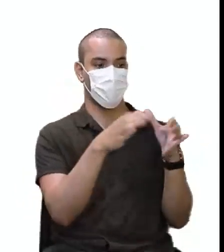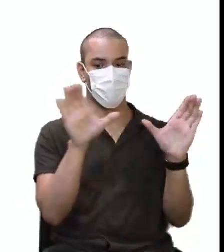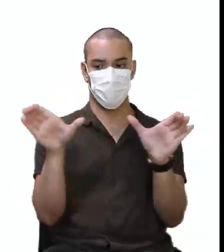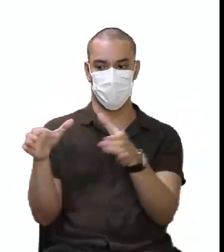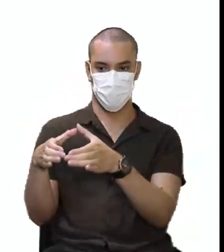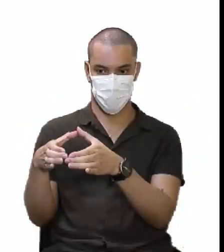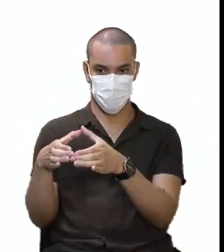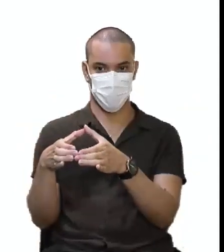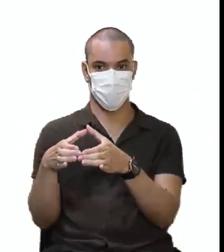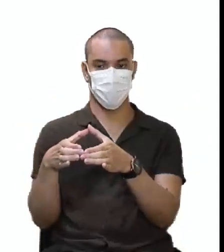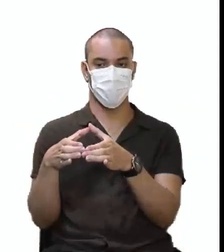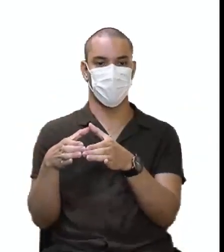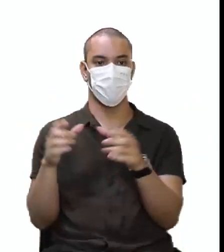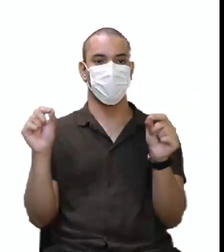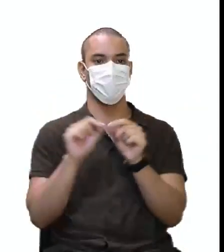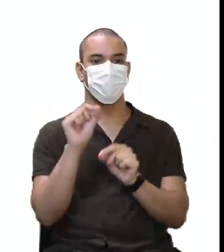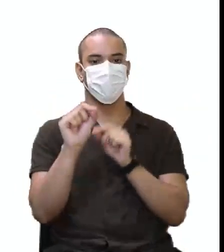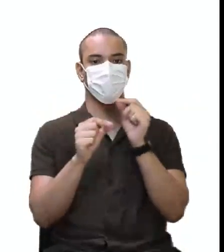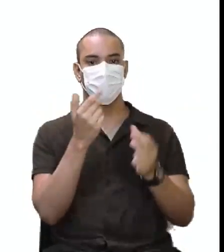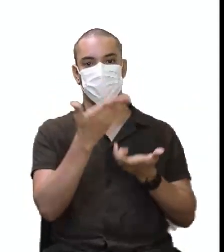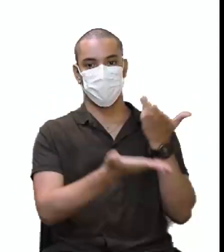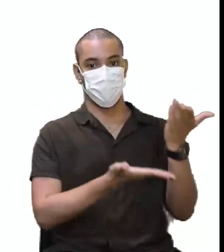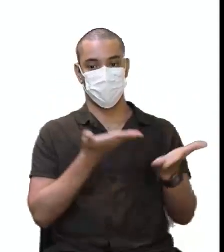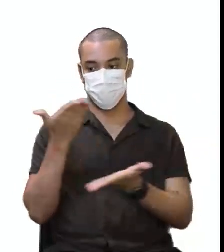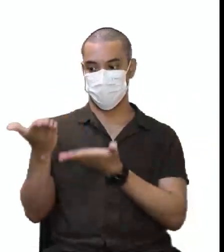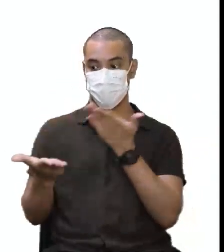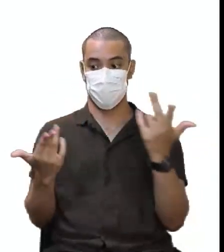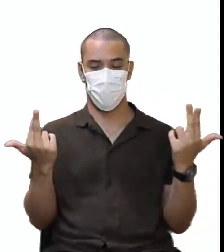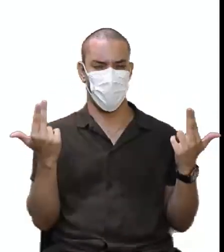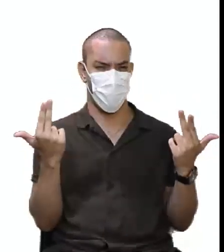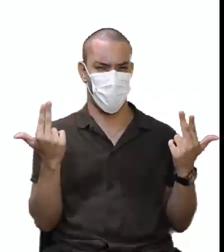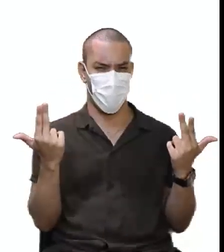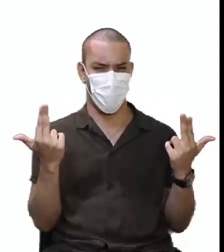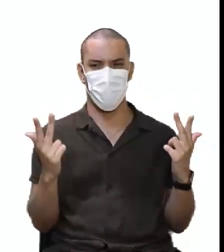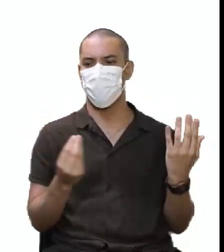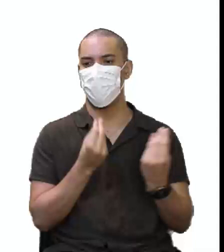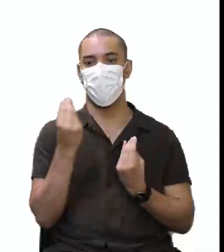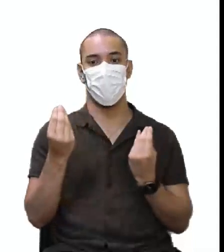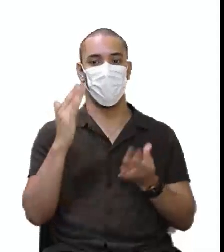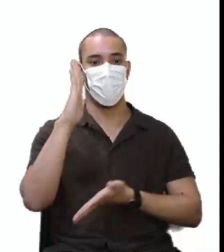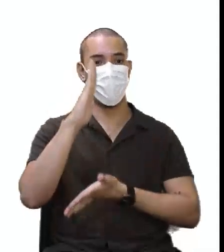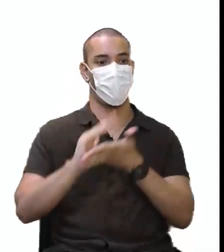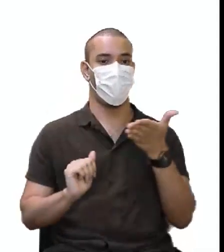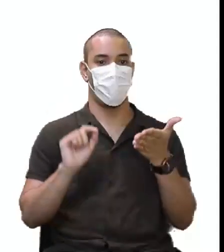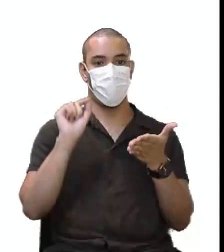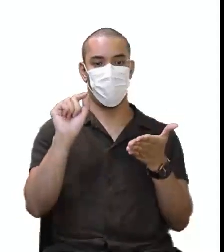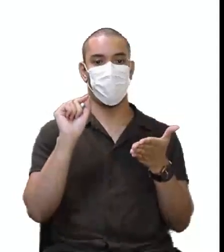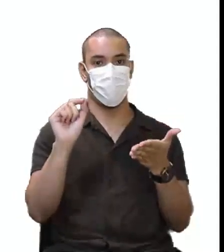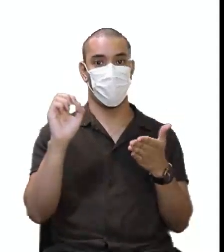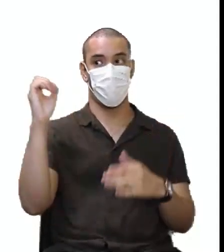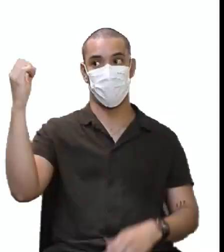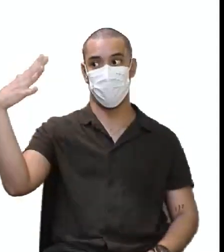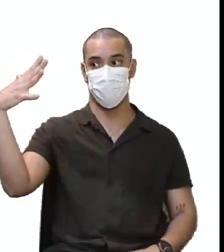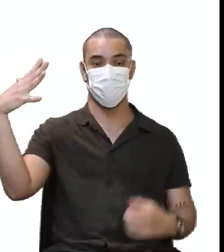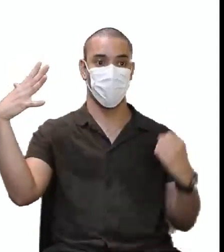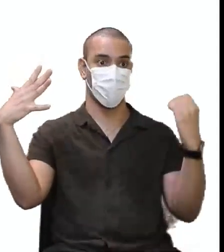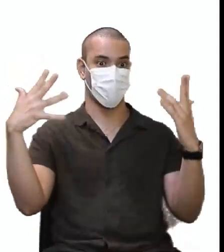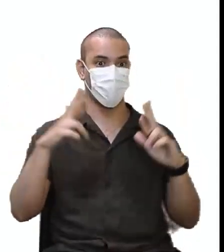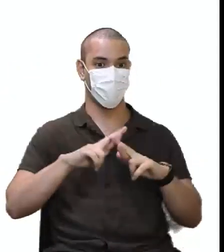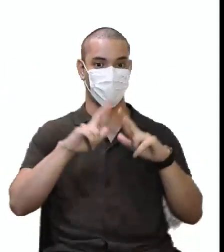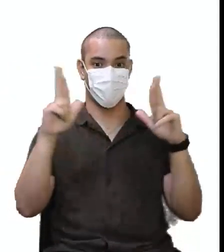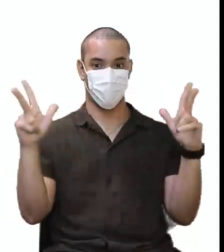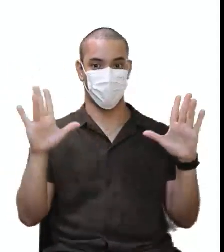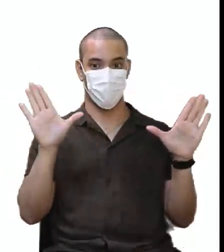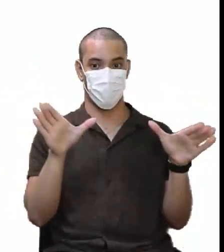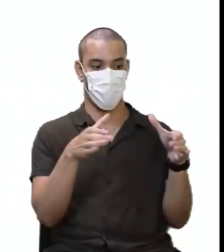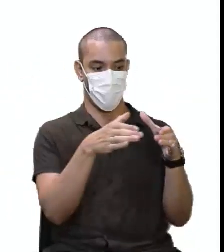grupos que foram tratados de maneira idêntica, com exceção das condições de iluminação, sendo um